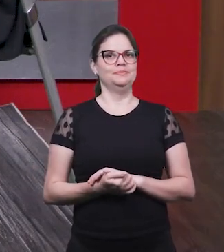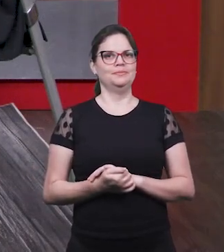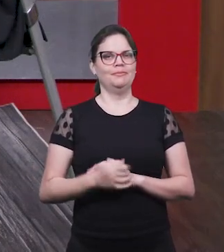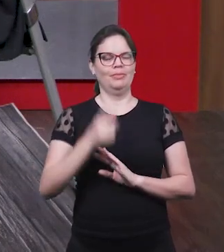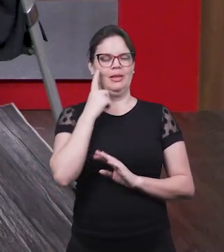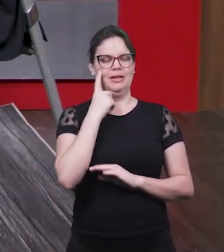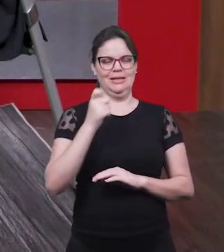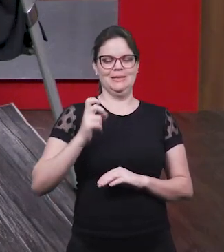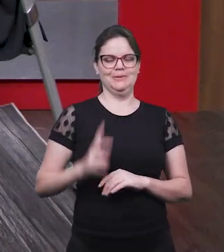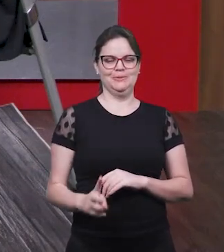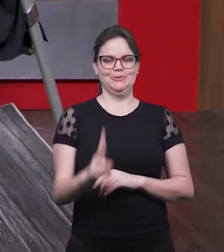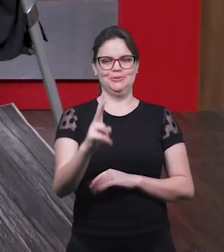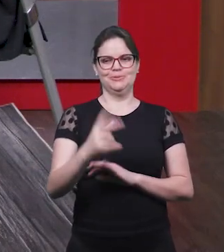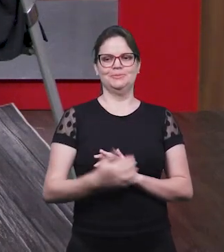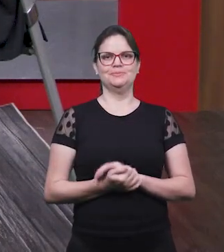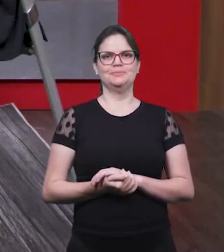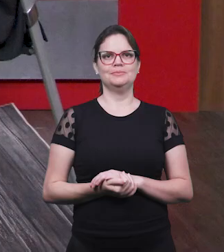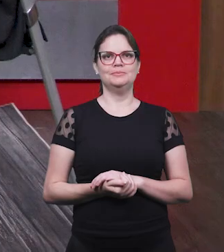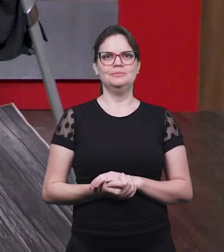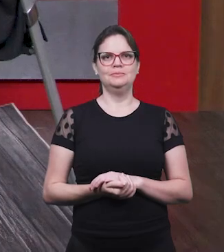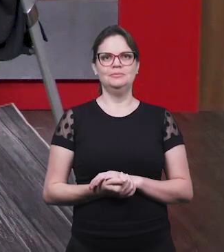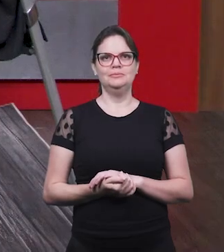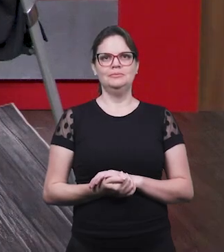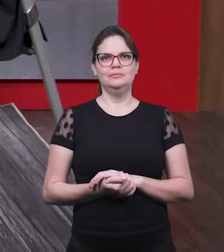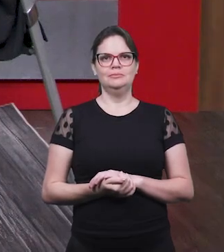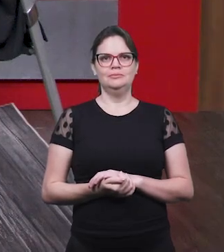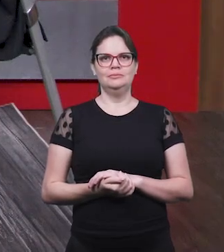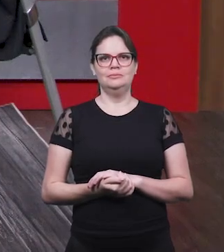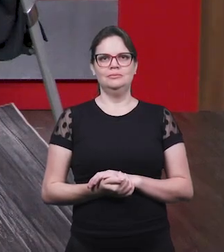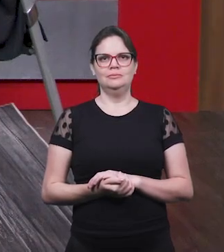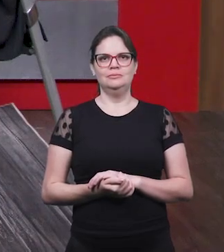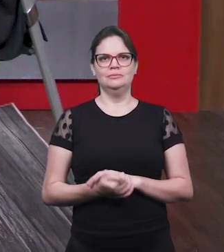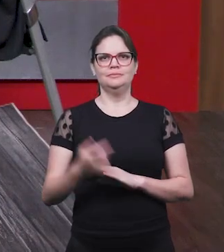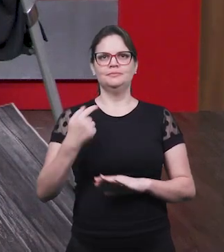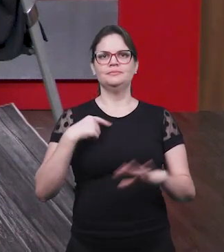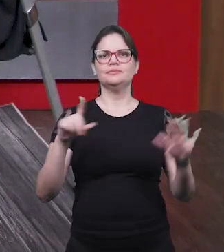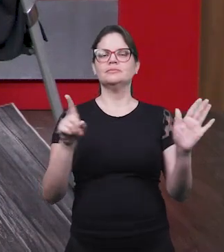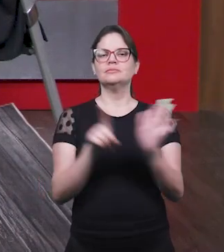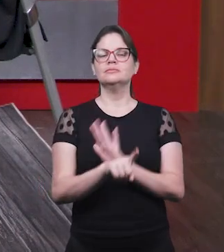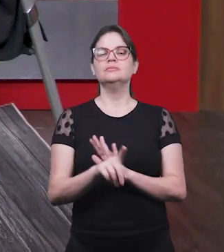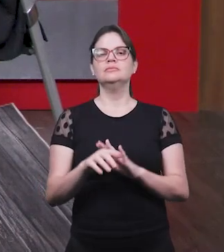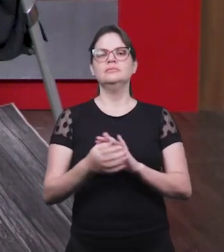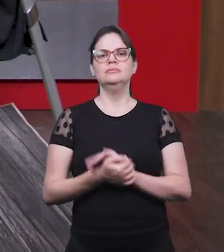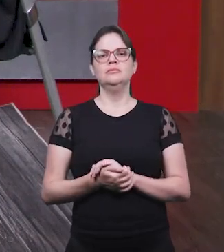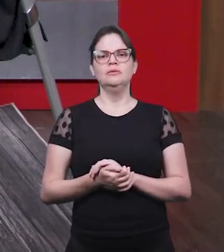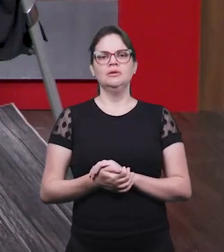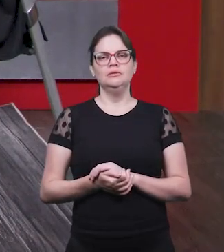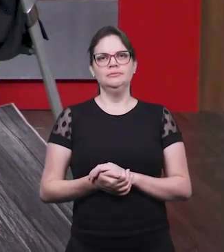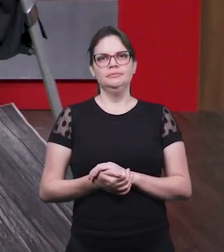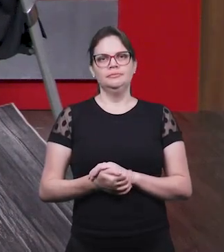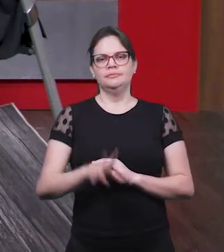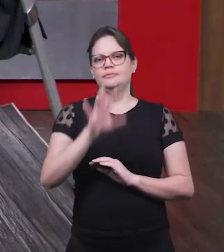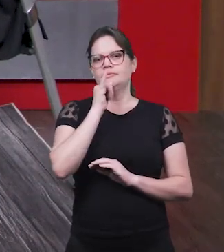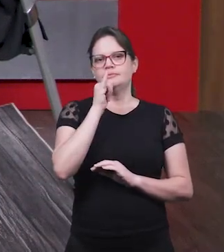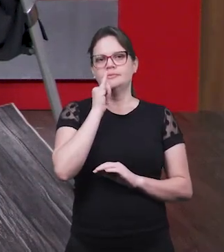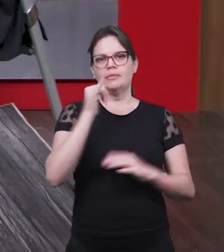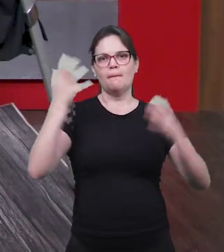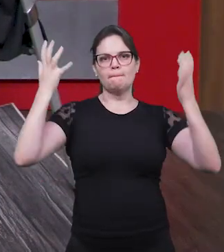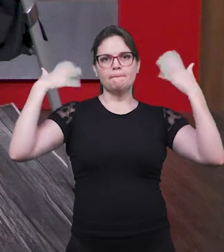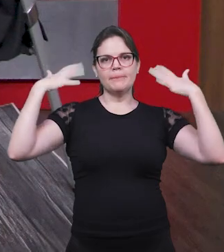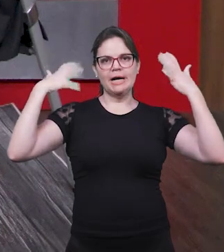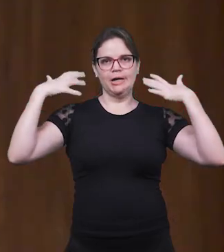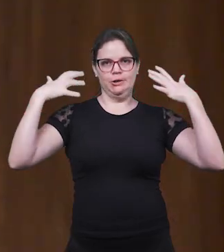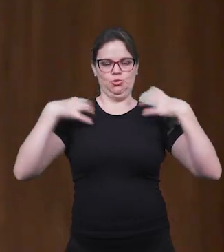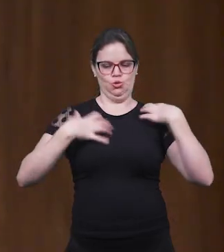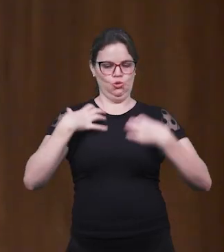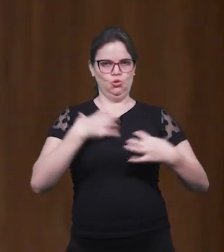muito interessante, hein? Tem uns assuntos, com que frequência, por exemplo, o banho,